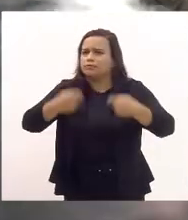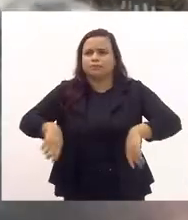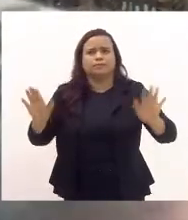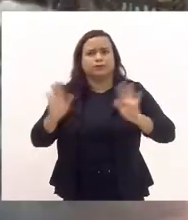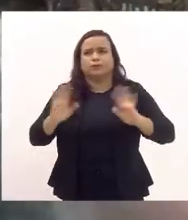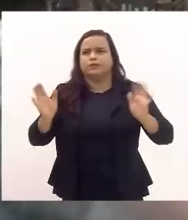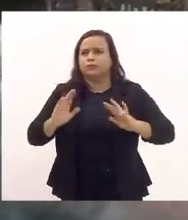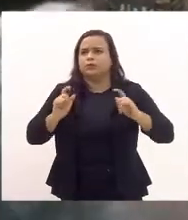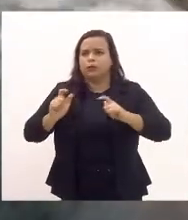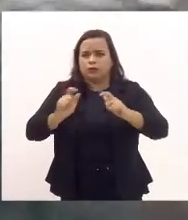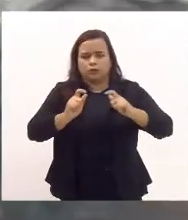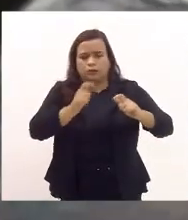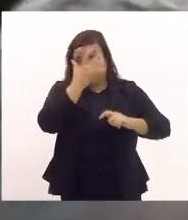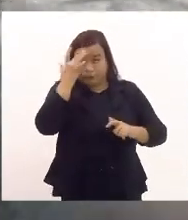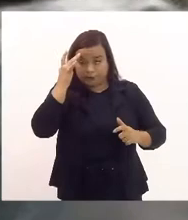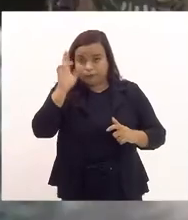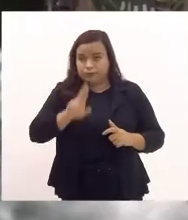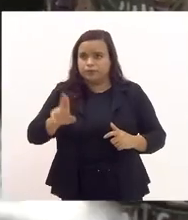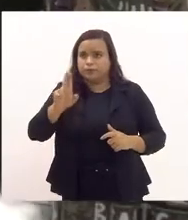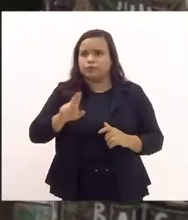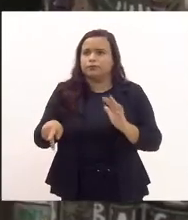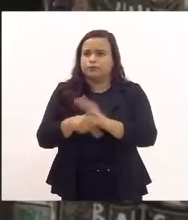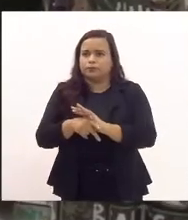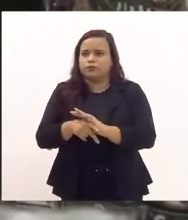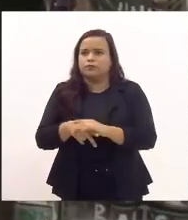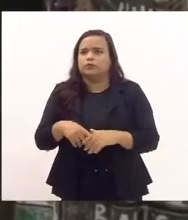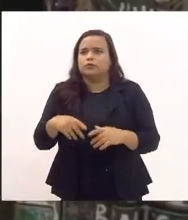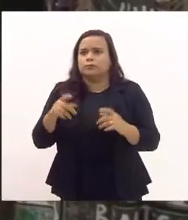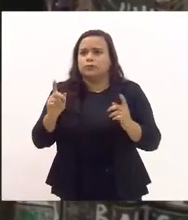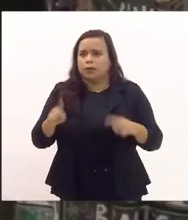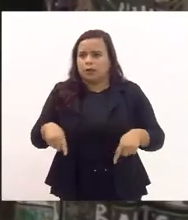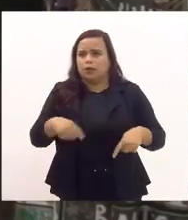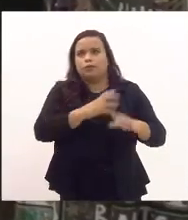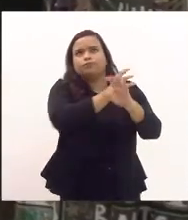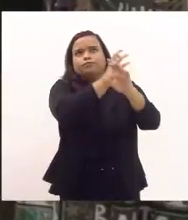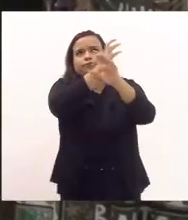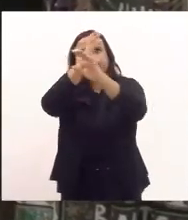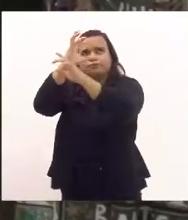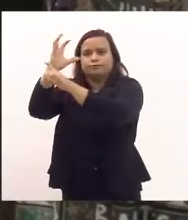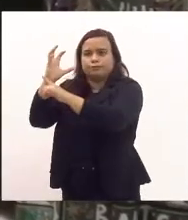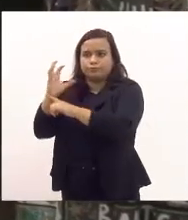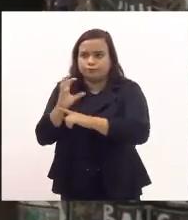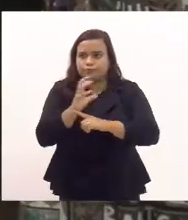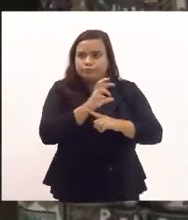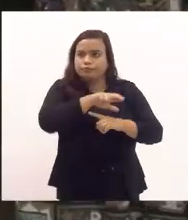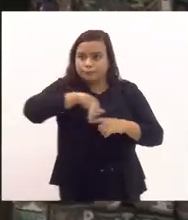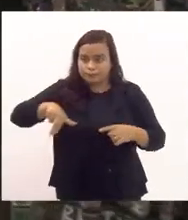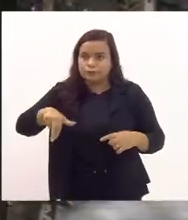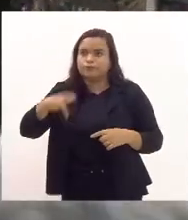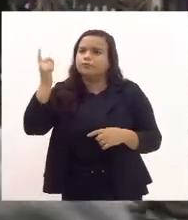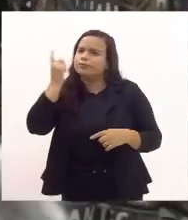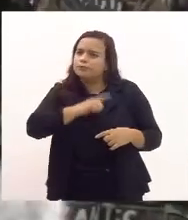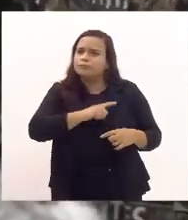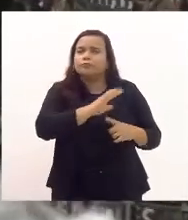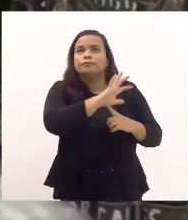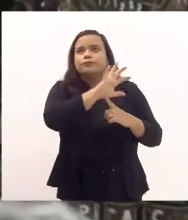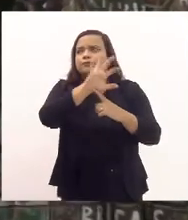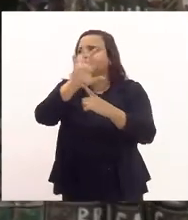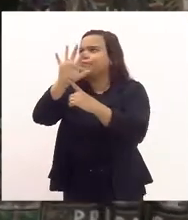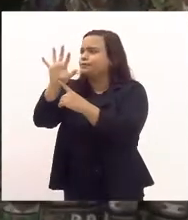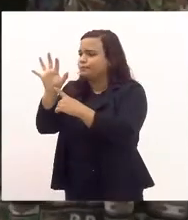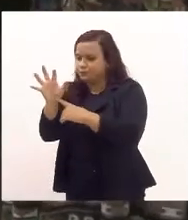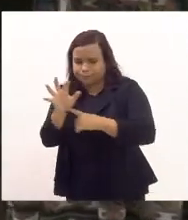vez que a localização do usuário se dá por uma triangulação de antenas de forma que toda a população